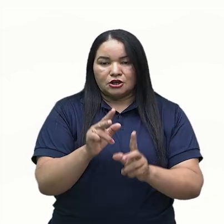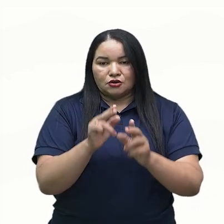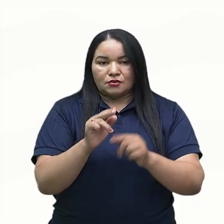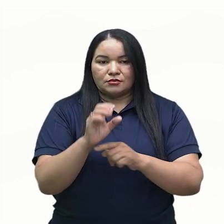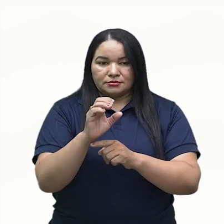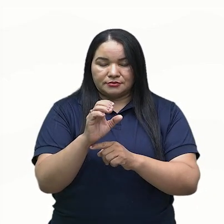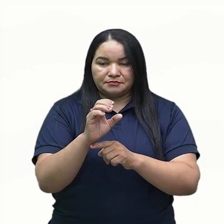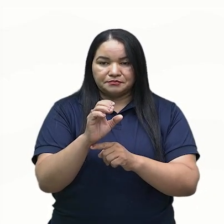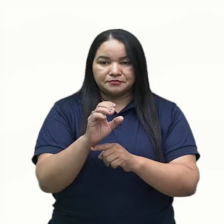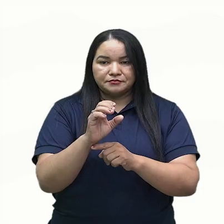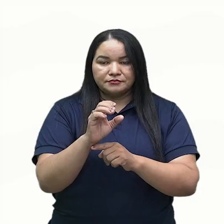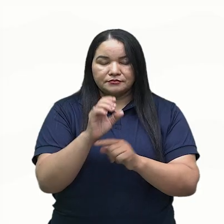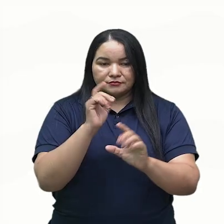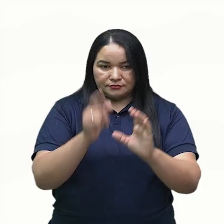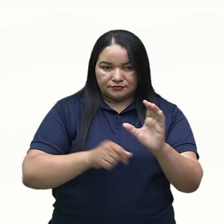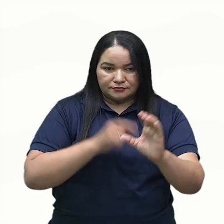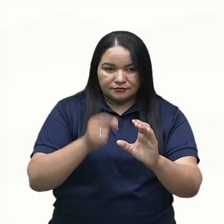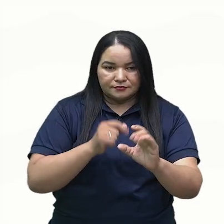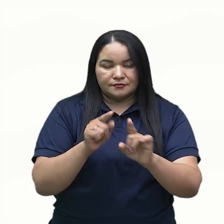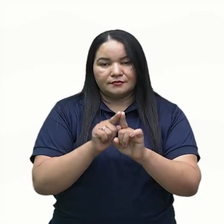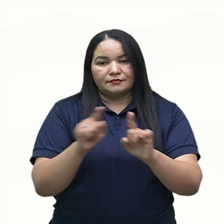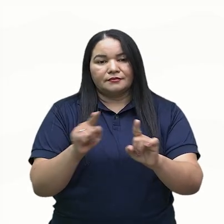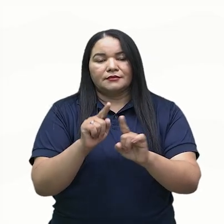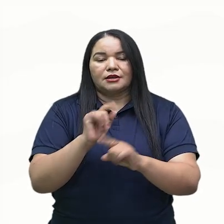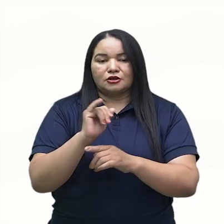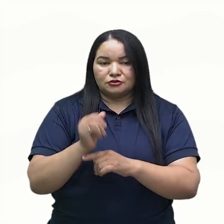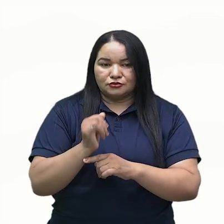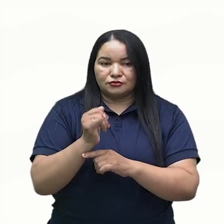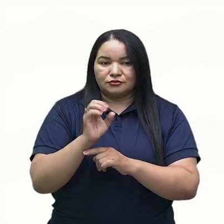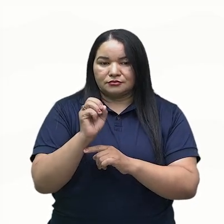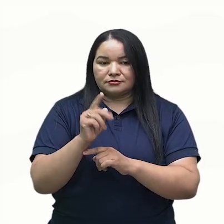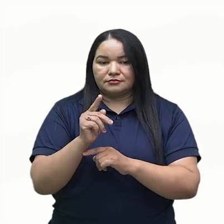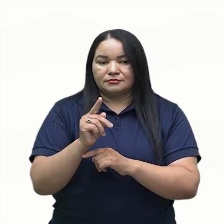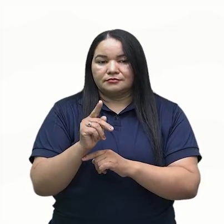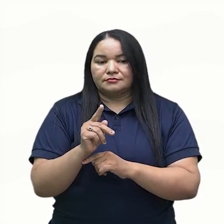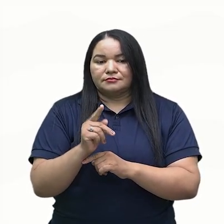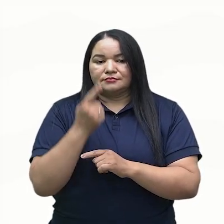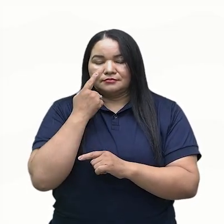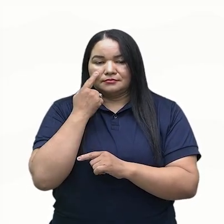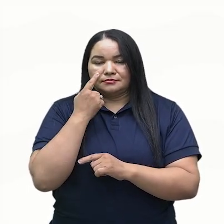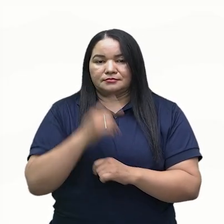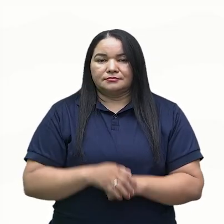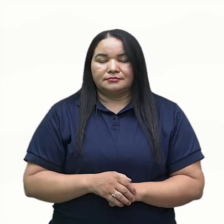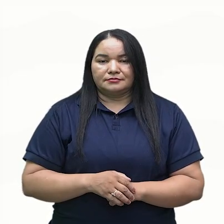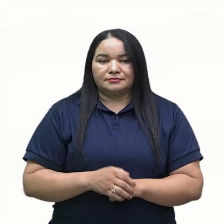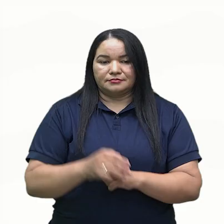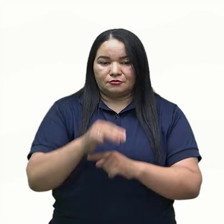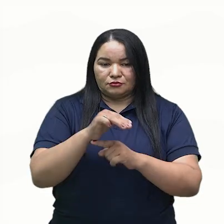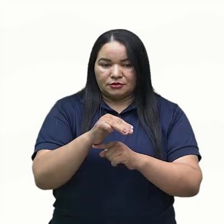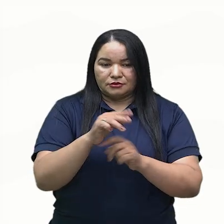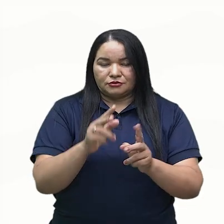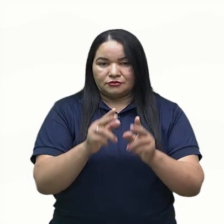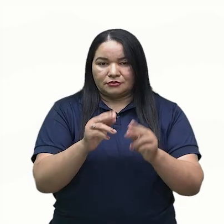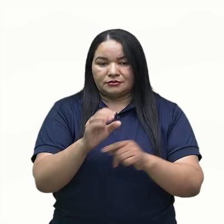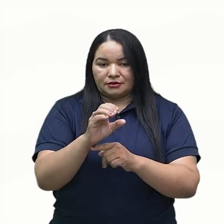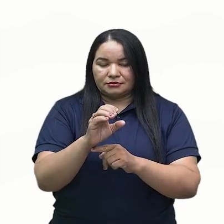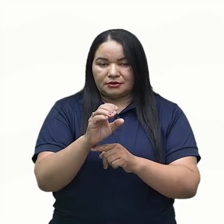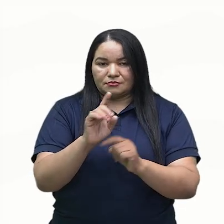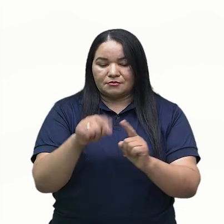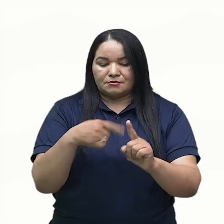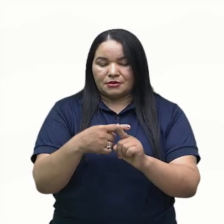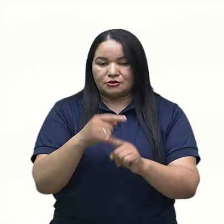igual a capital mais juros, certo? Então, aqui, ó, o montante sempre vai ser igual